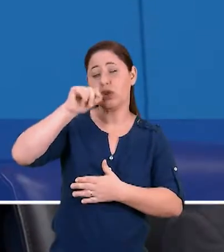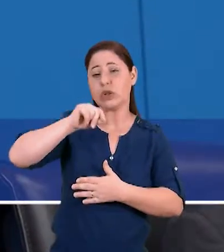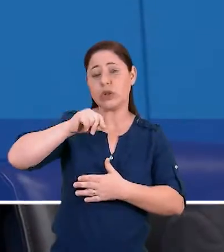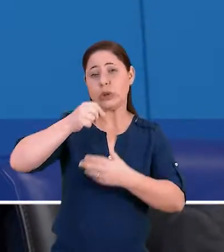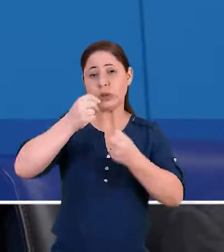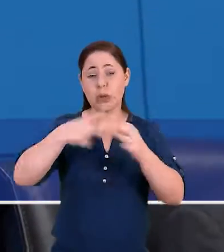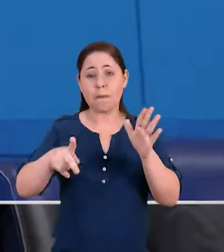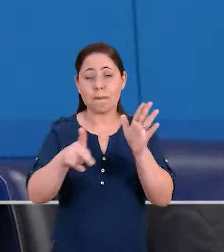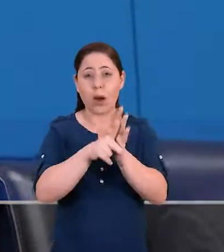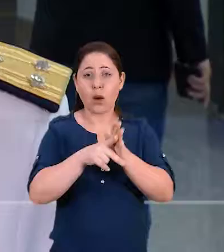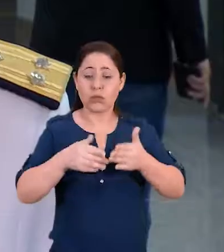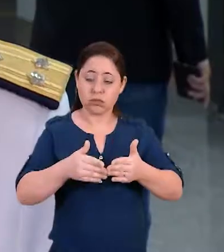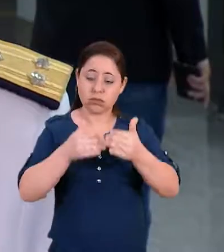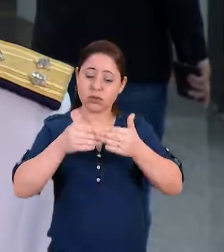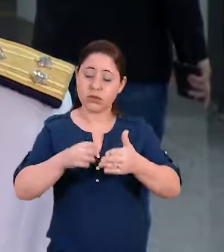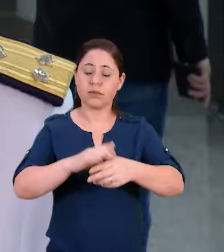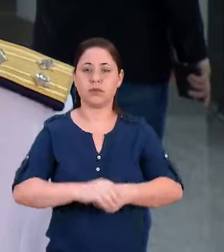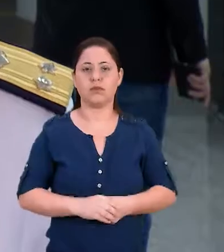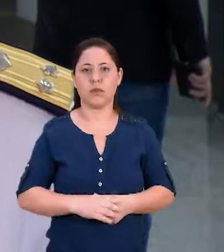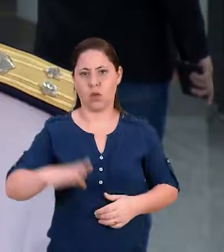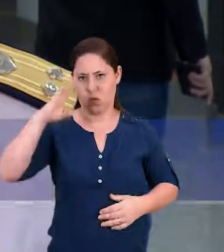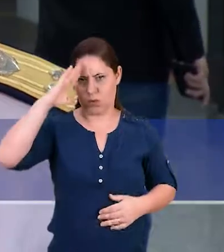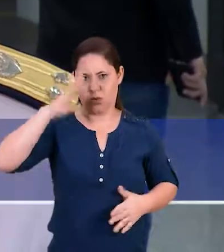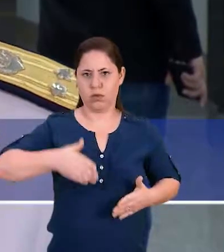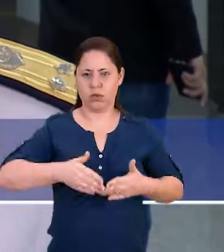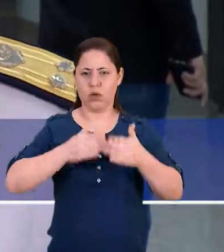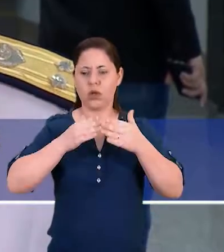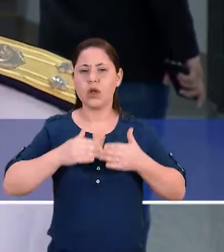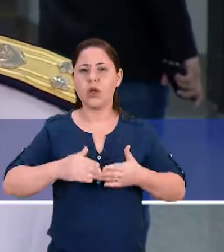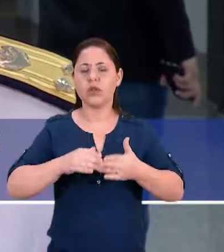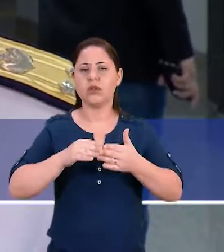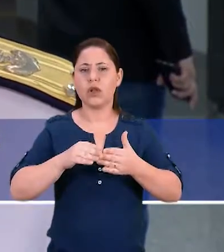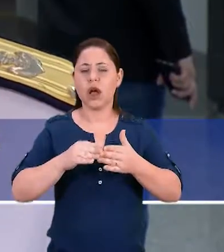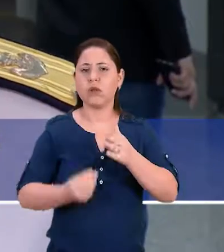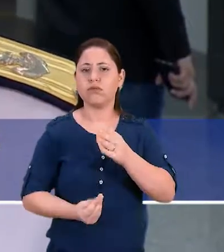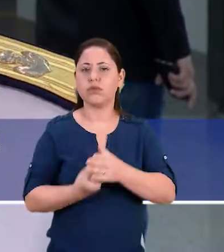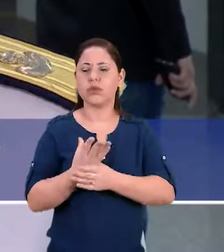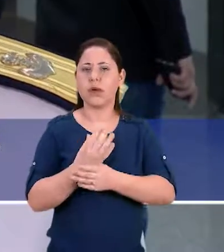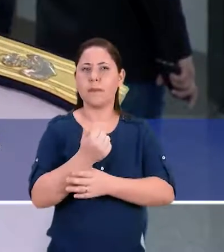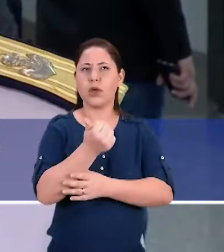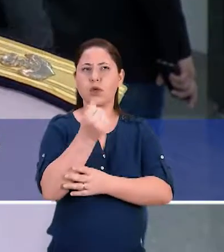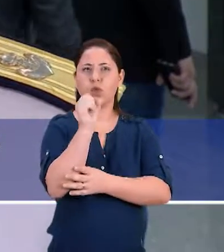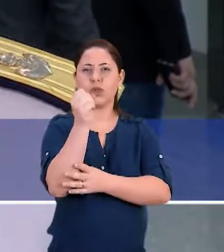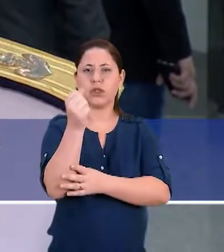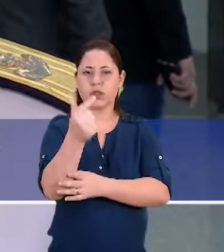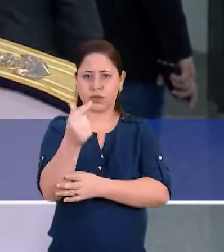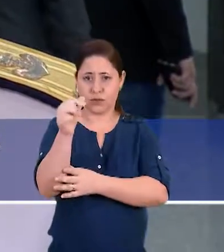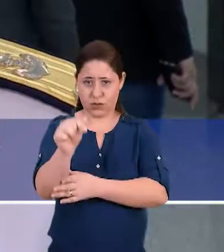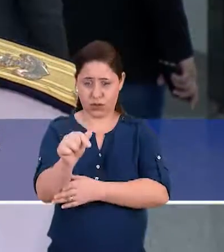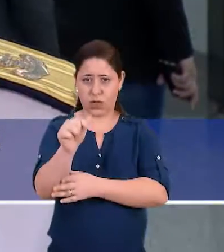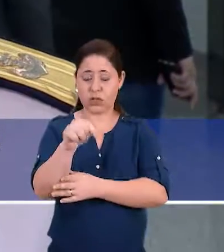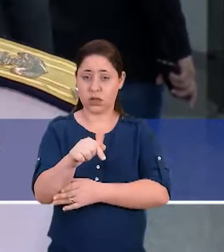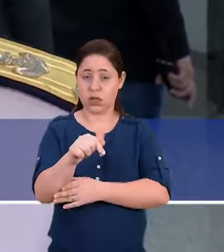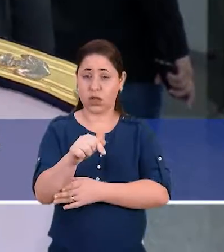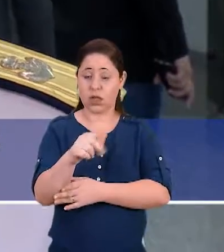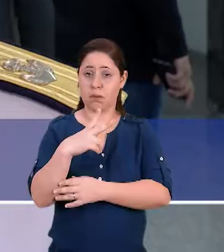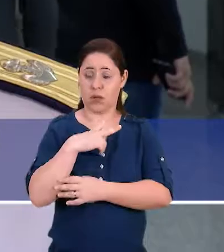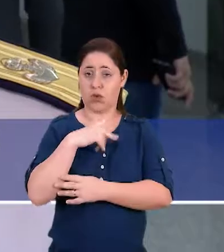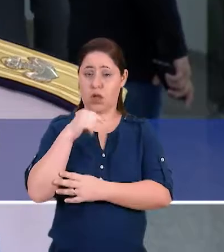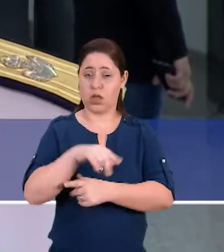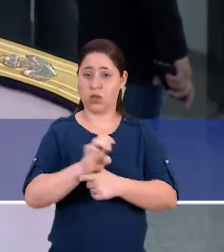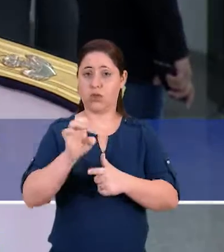contexto histórico da instituição. A Marinha está presente na então província do Mato Grosso desde 1827